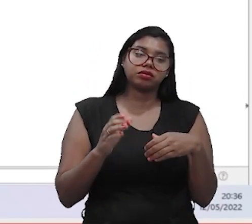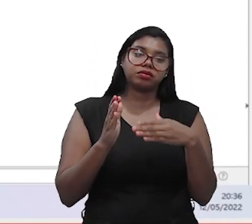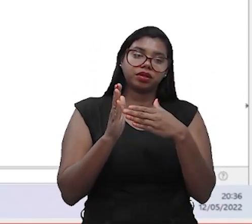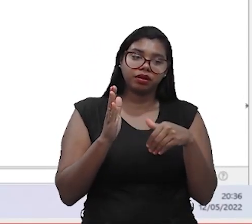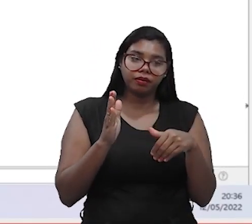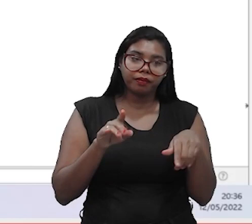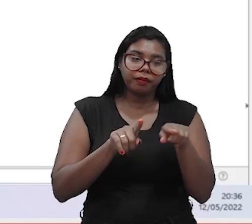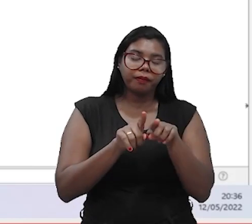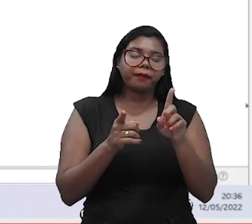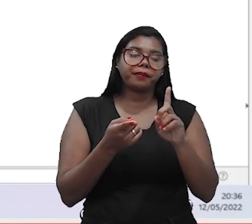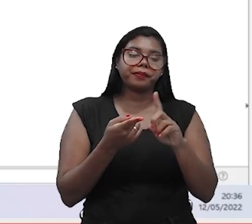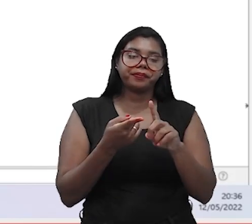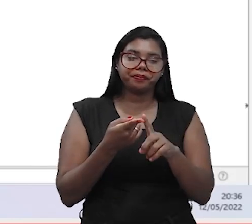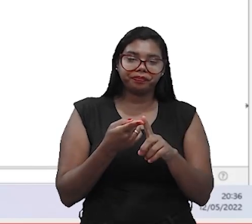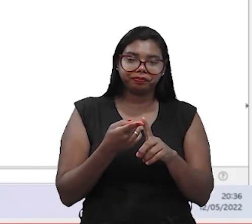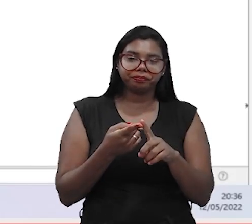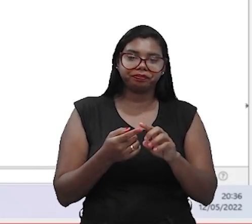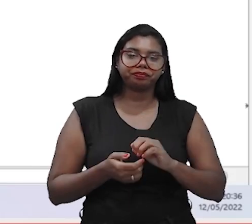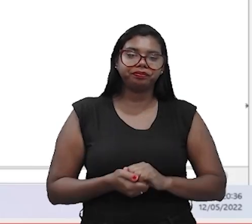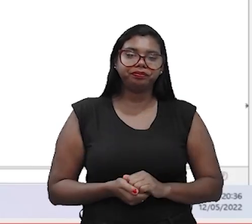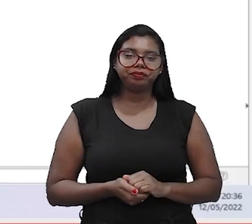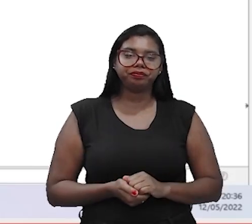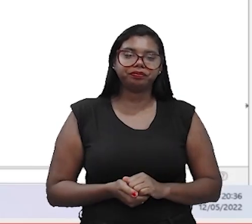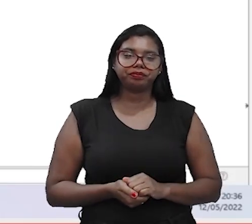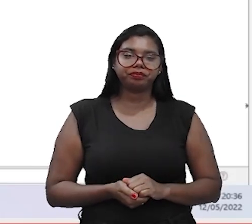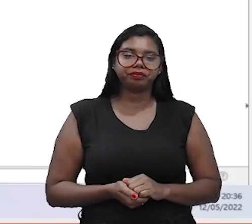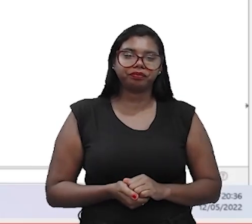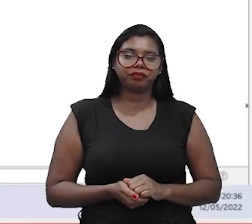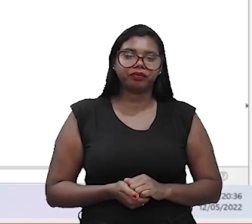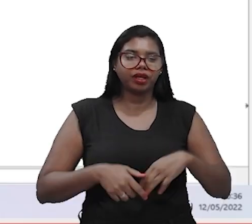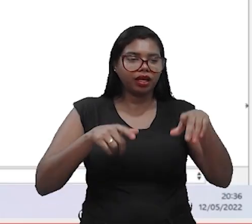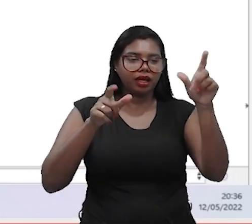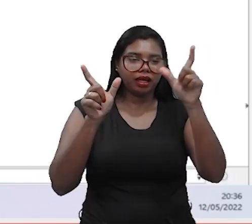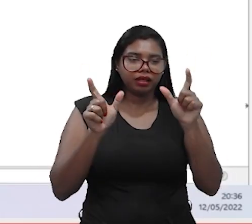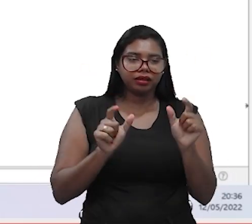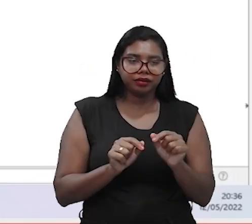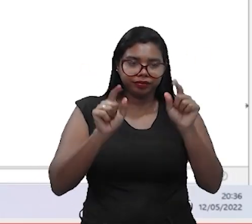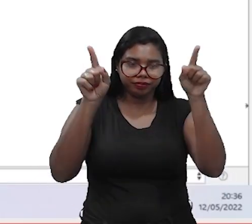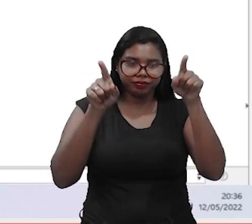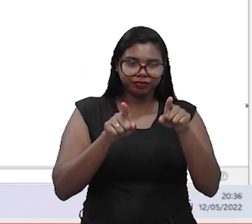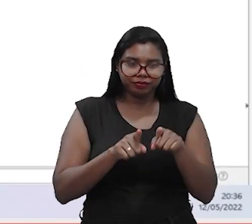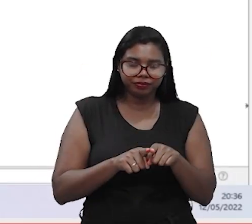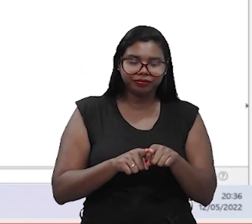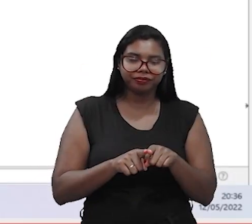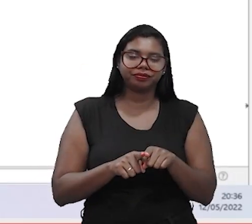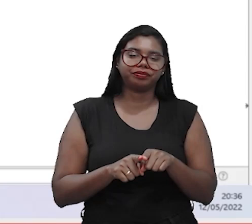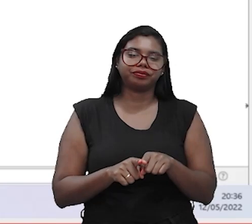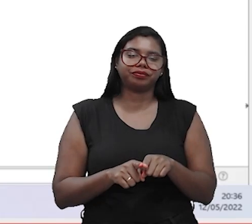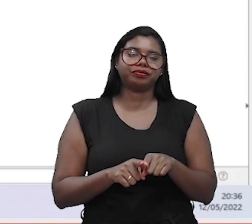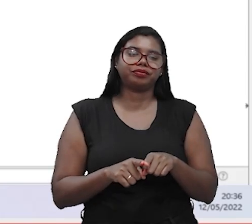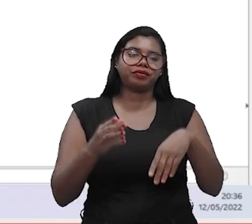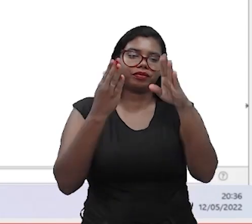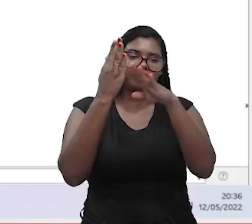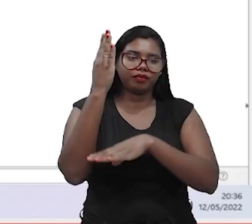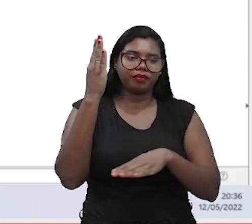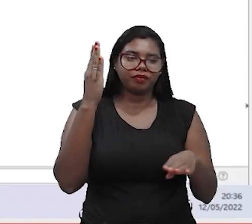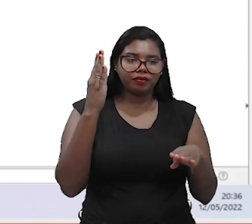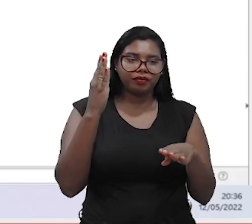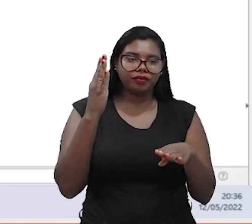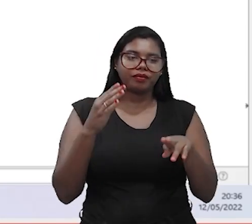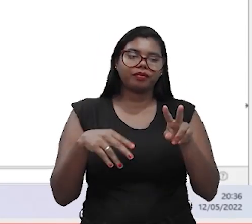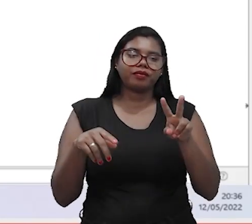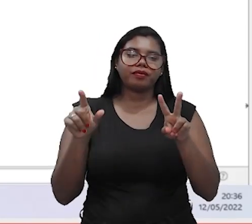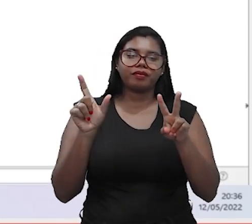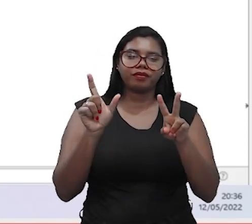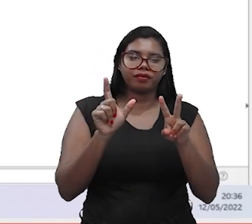aritmética das raízes. Pensa comigo, Robertão. 2 mais 4 dá 6. Metade de 6 é